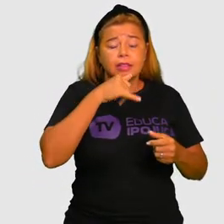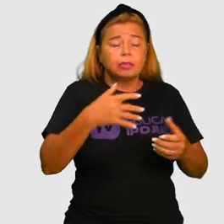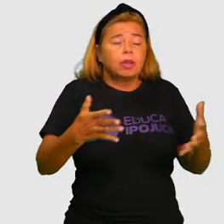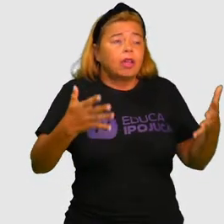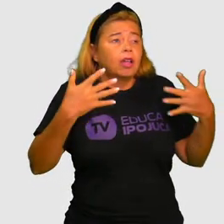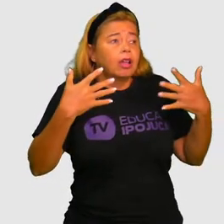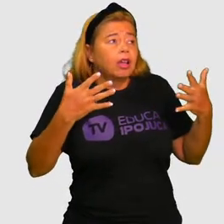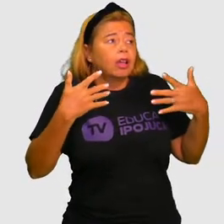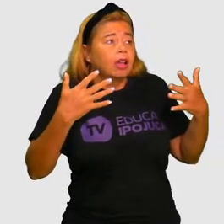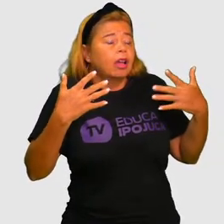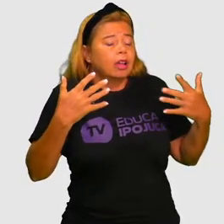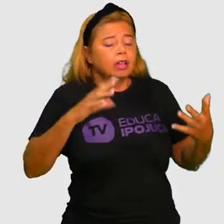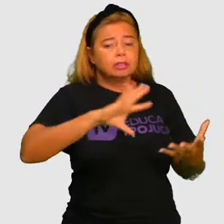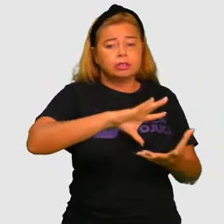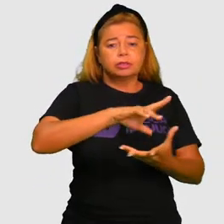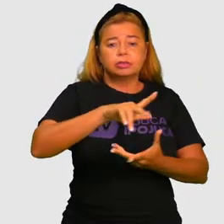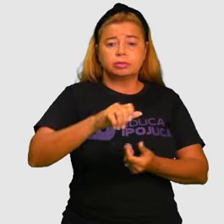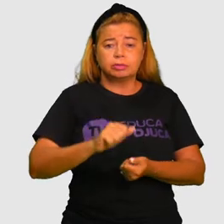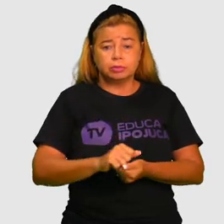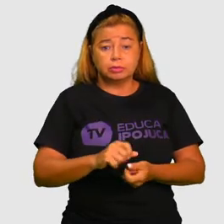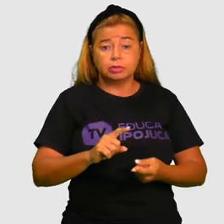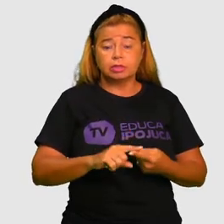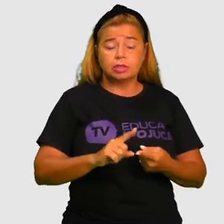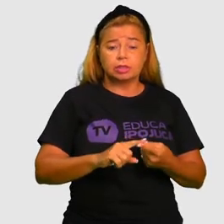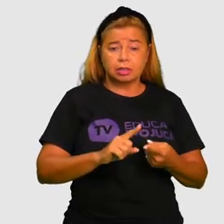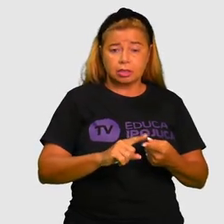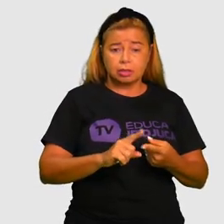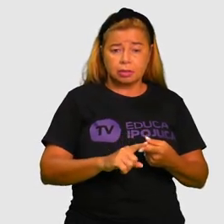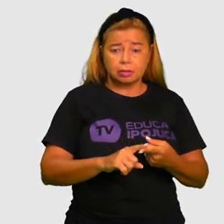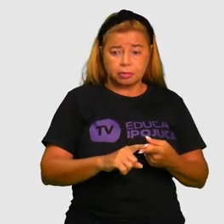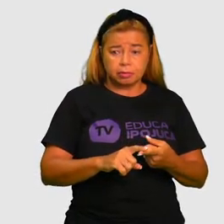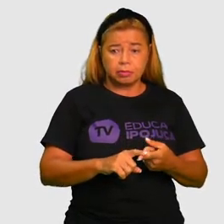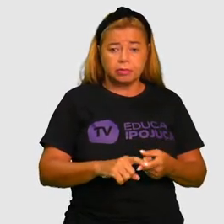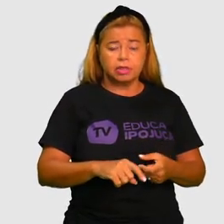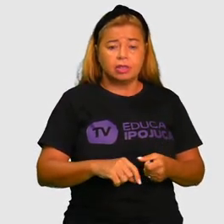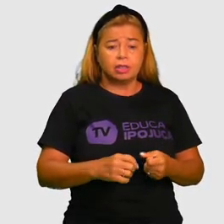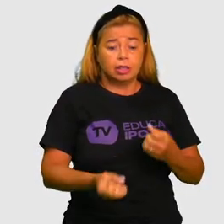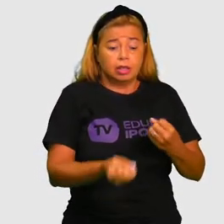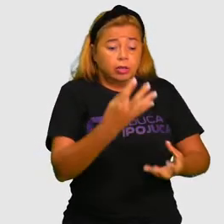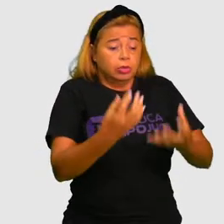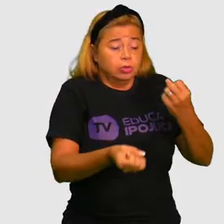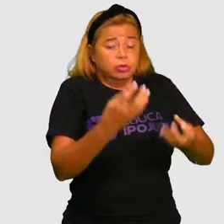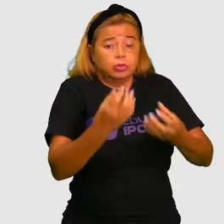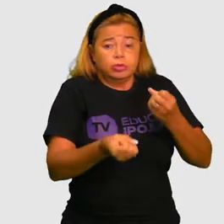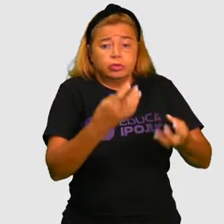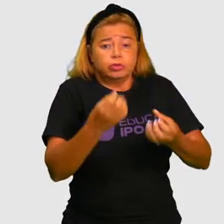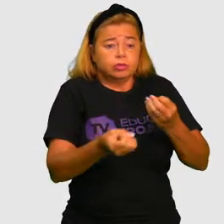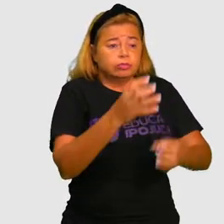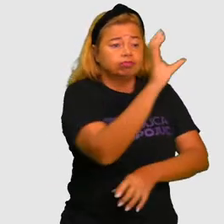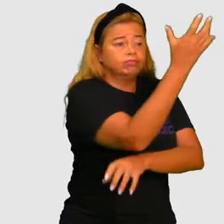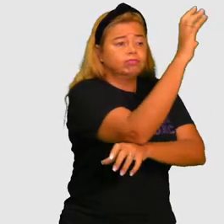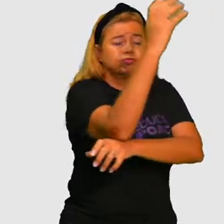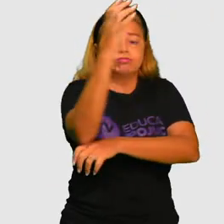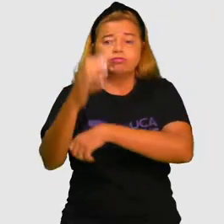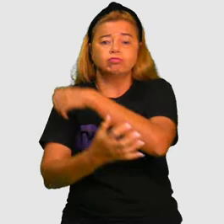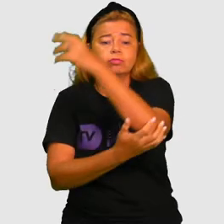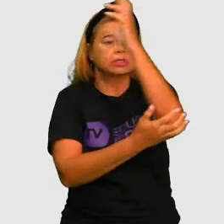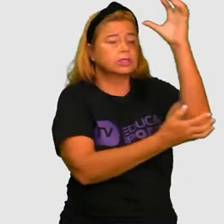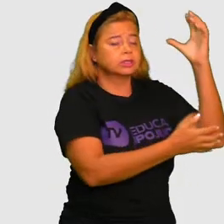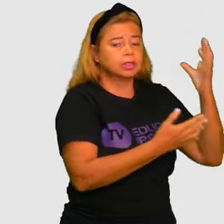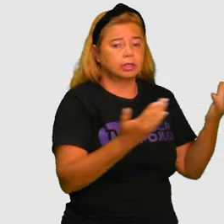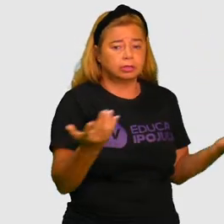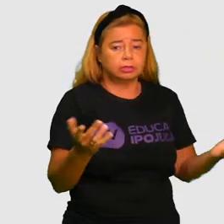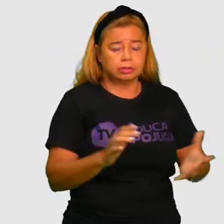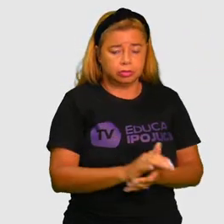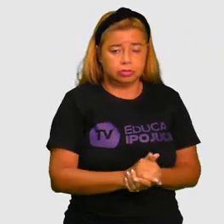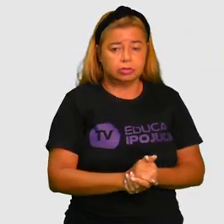das queimadas na Amazônia para o aquecimento global seria o tema então é um recorte do